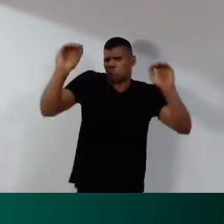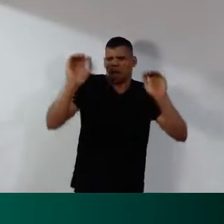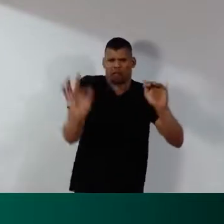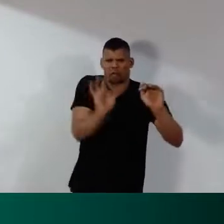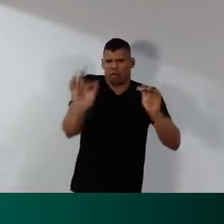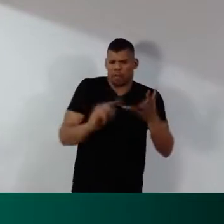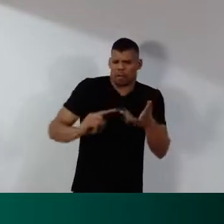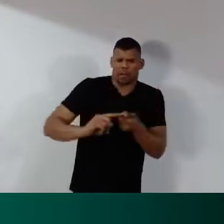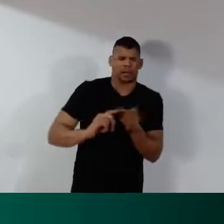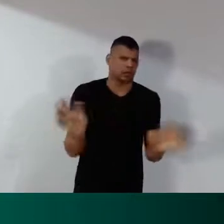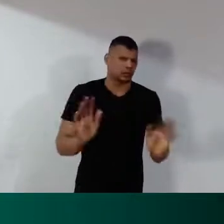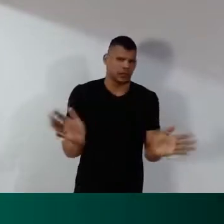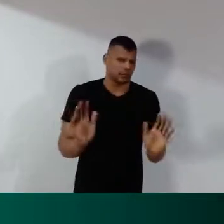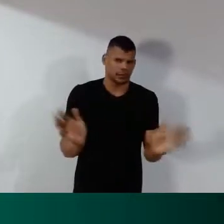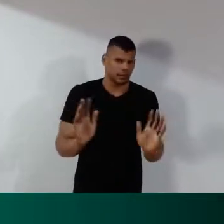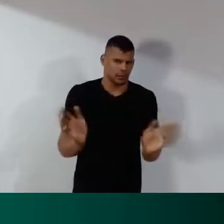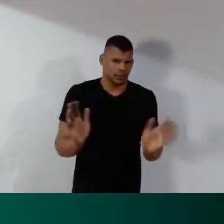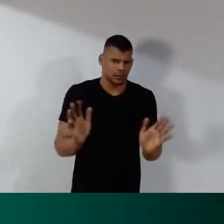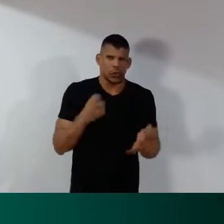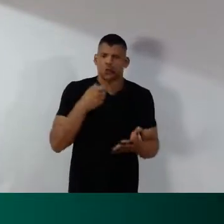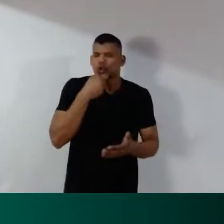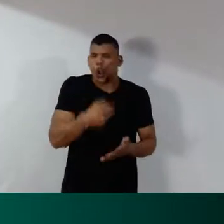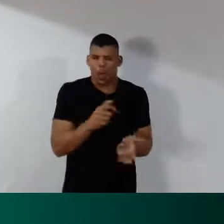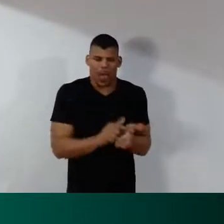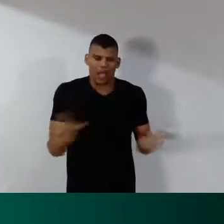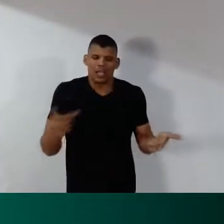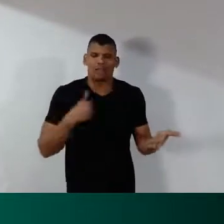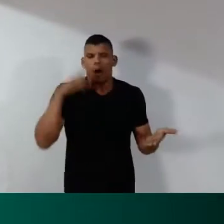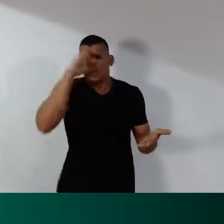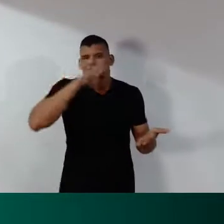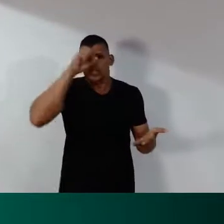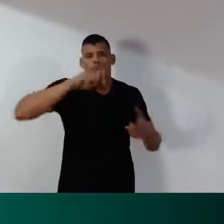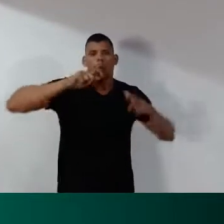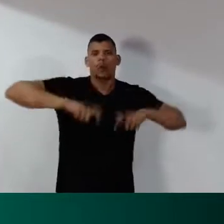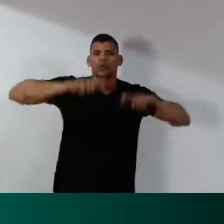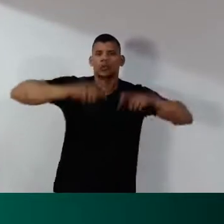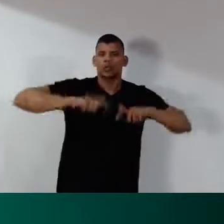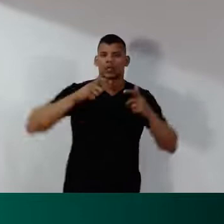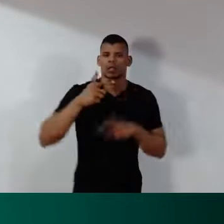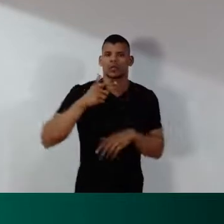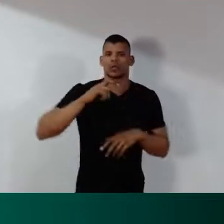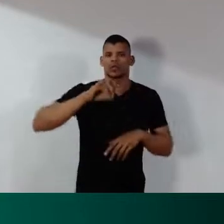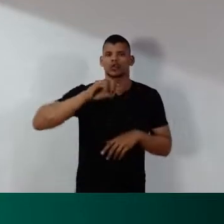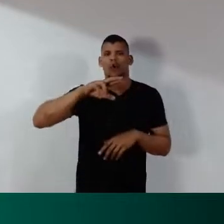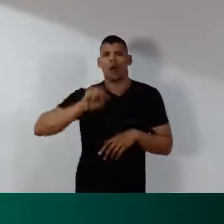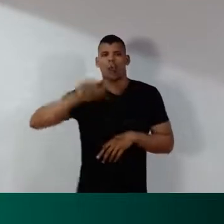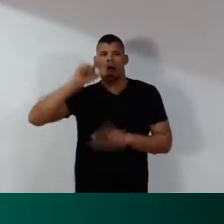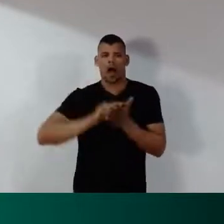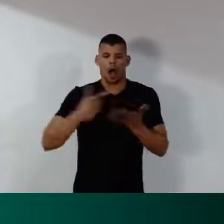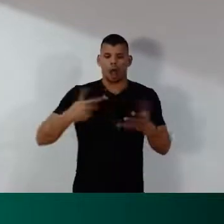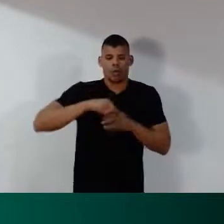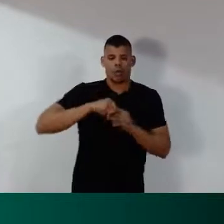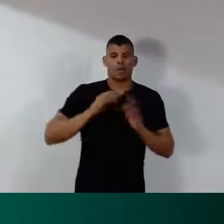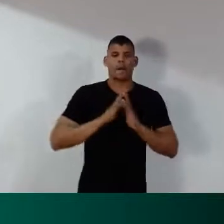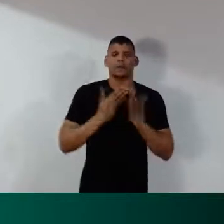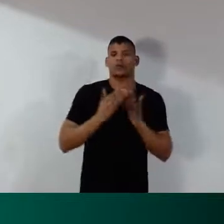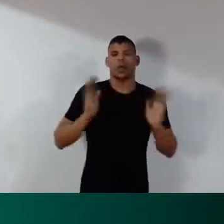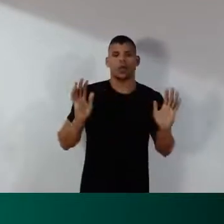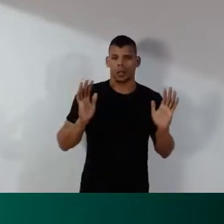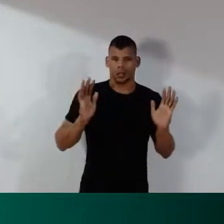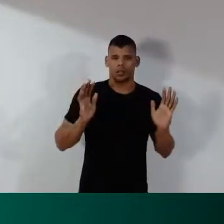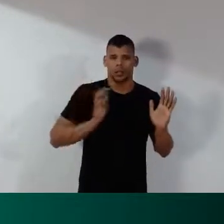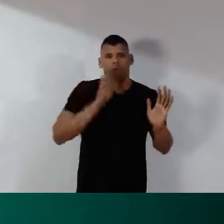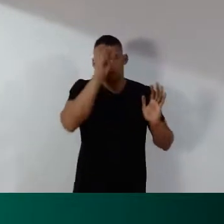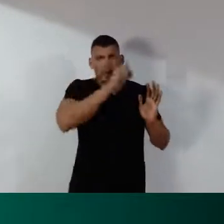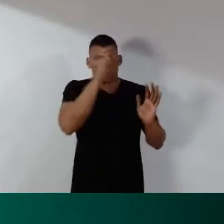nada e tudo as coisas de jornalismo que eu aprendi foi no clube do jornal que tinha o jornalzinho da escola ele sempre fazer um palestras e